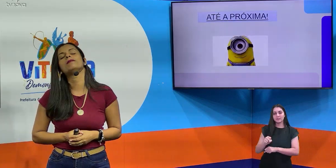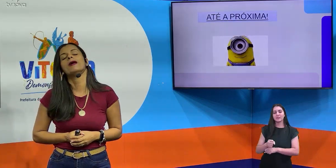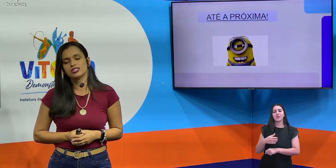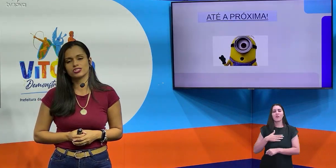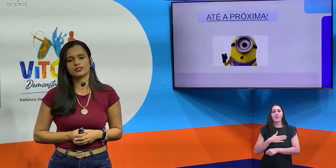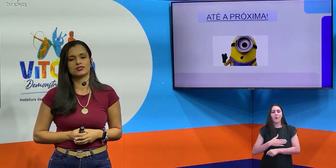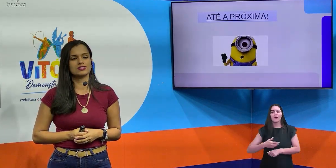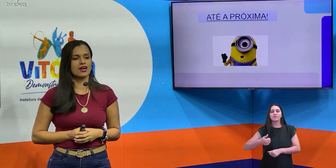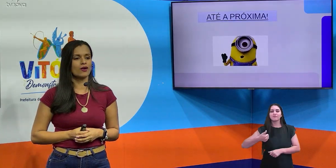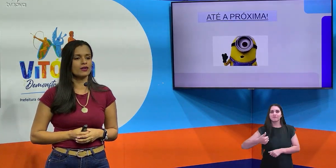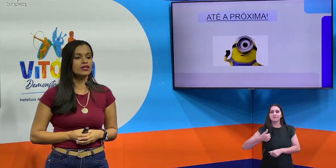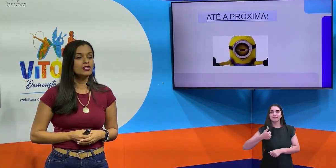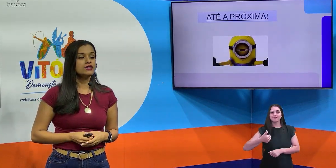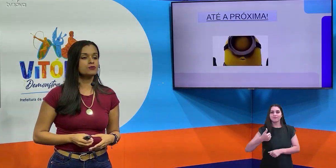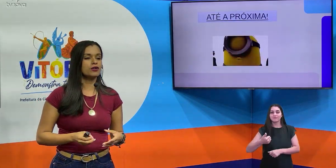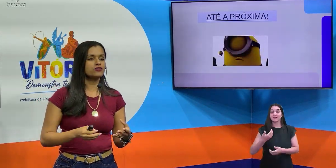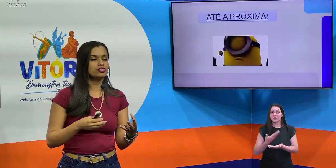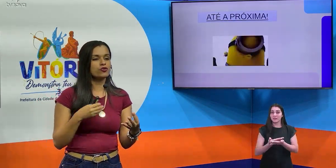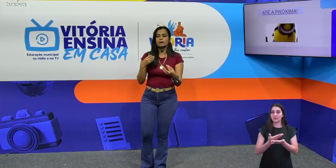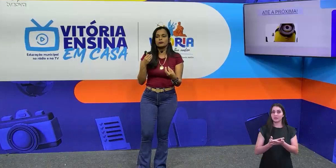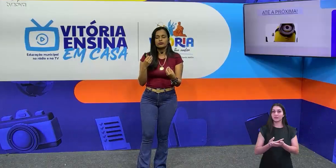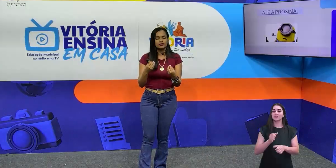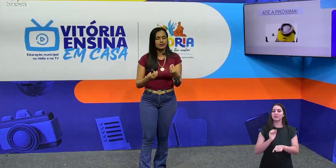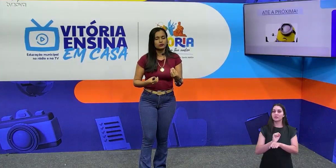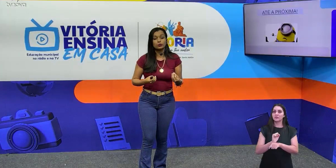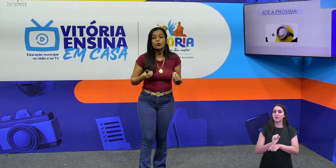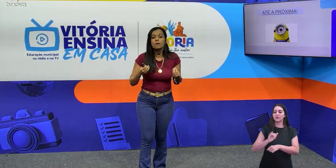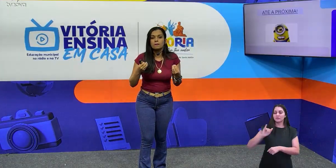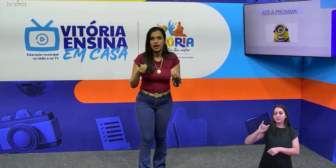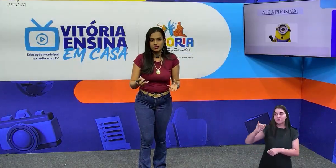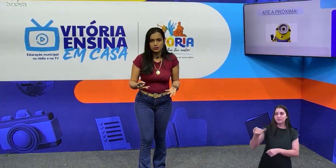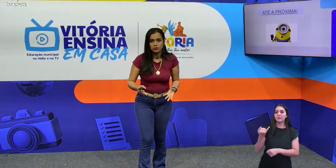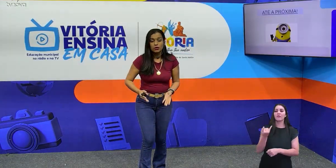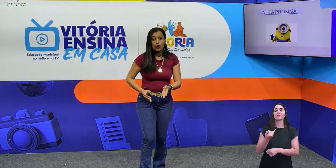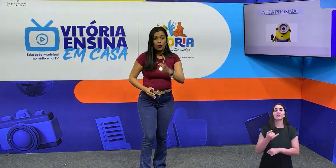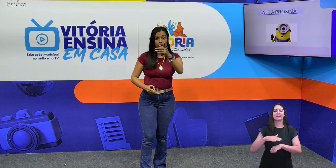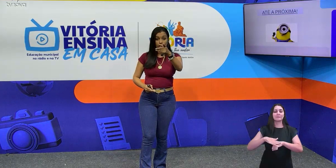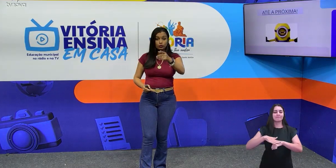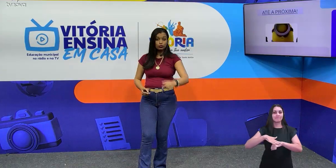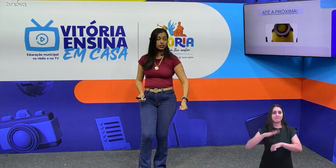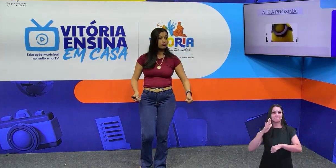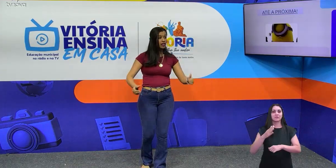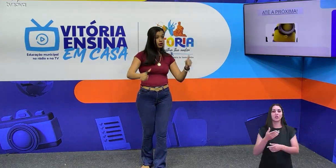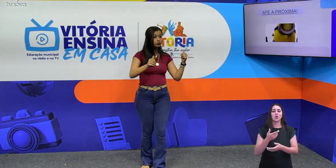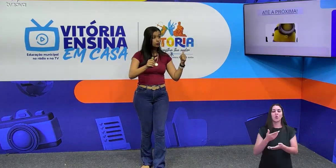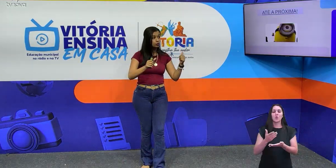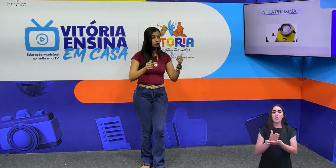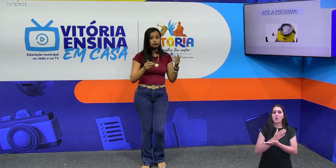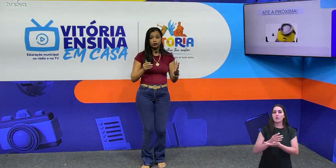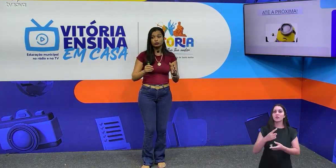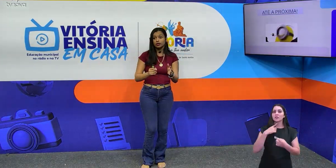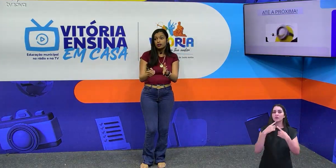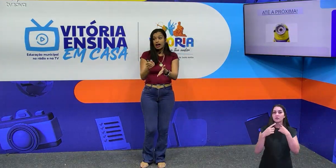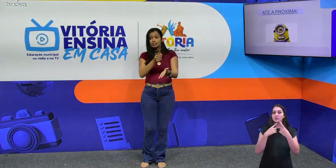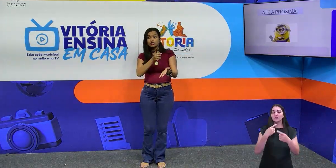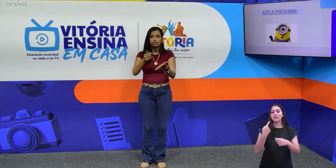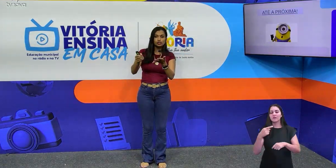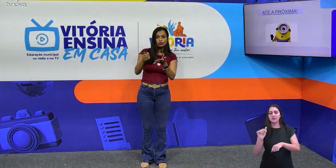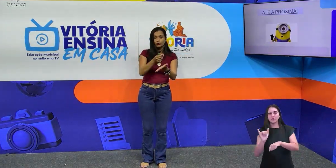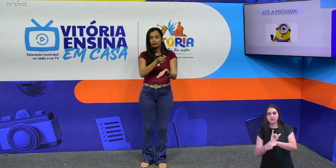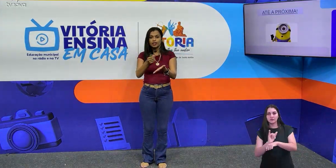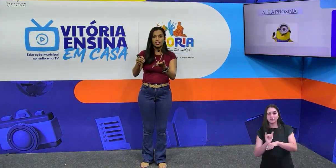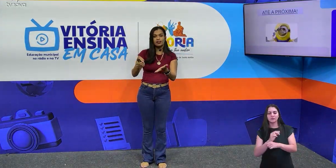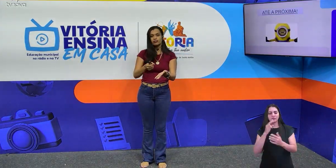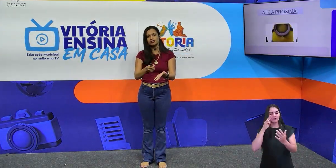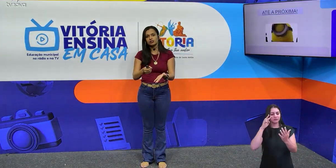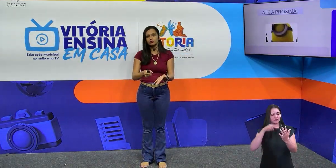curtido bastante a nossa aula. Espero que vocês tenham aproveitado o máximo. Qualquer dúvida, vai lá no YouTube e volta. Assiste de